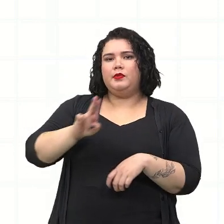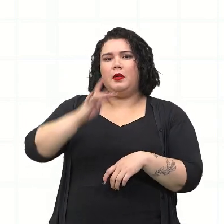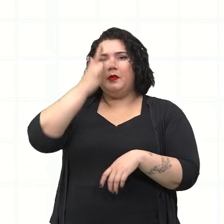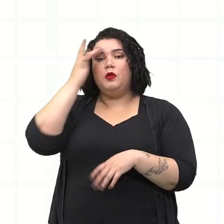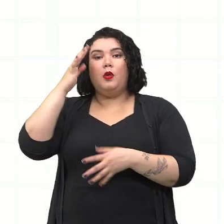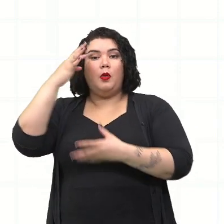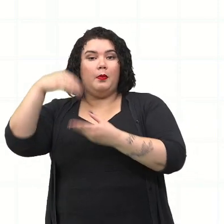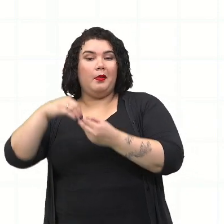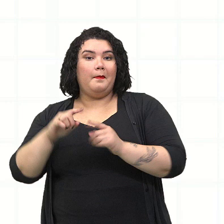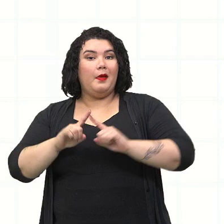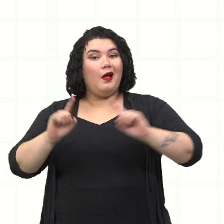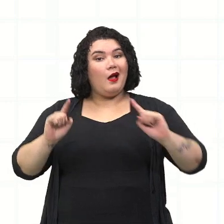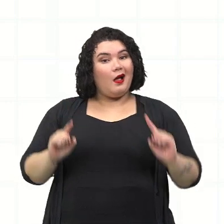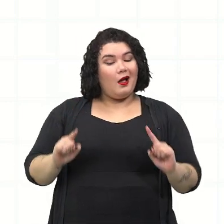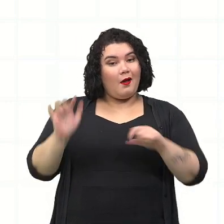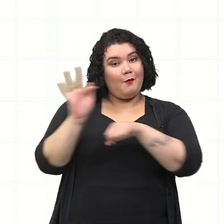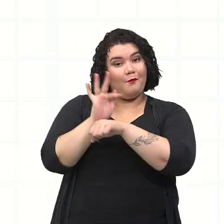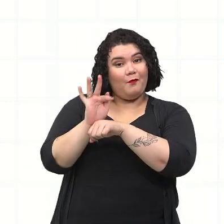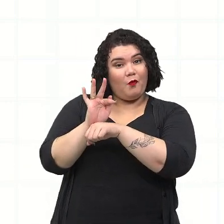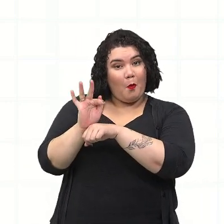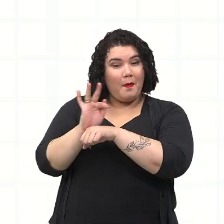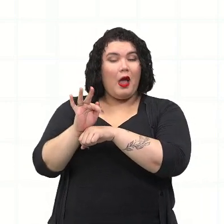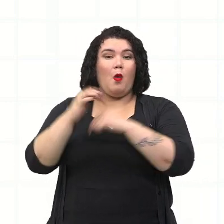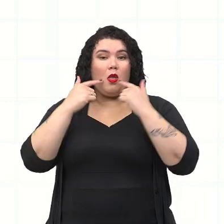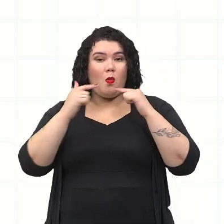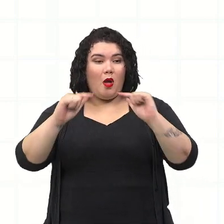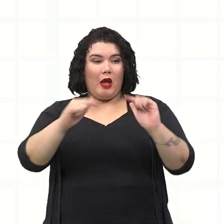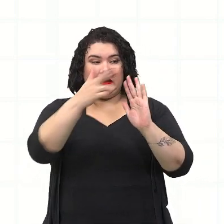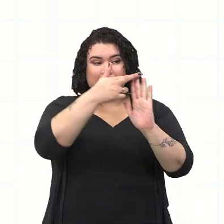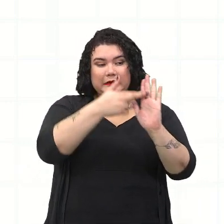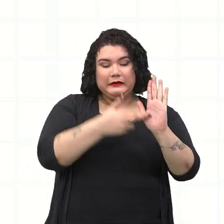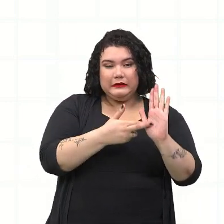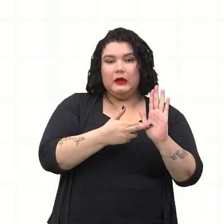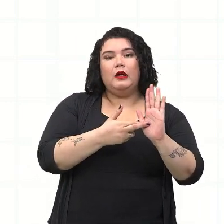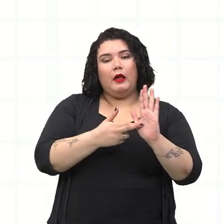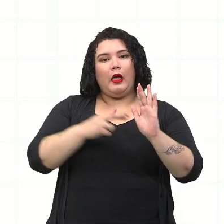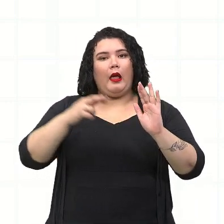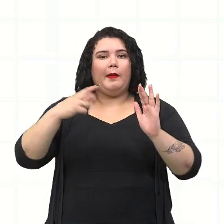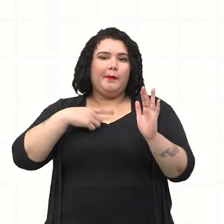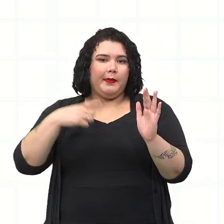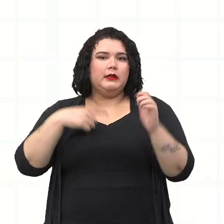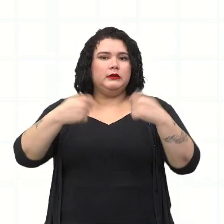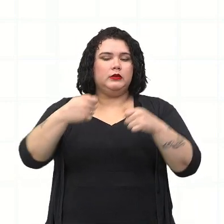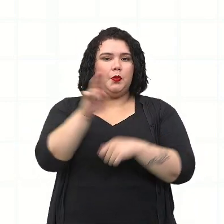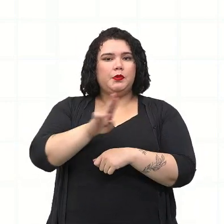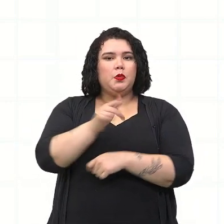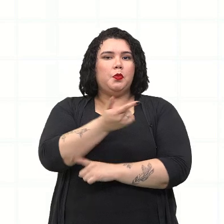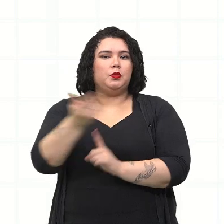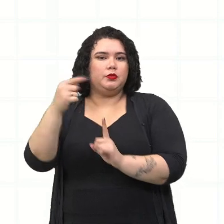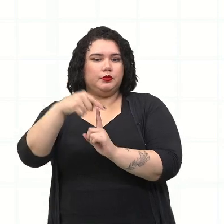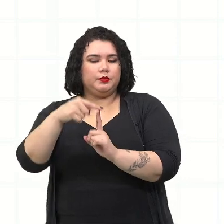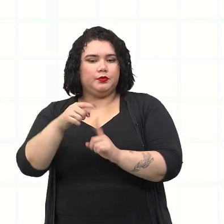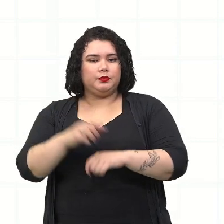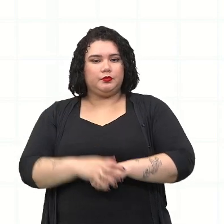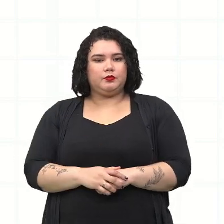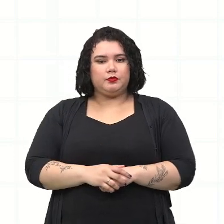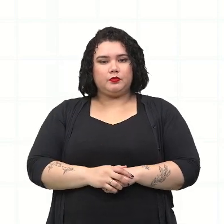não é um problema. Agora, na norma padrão, a gente vê essa inadequação. Na oração